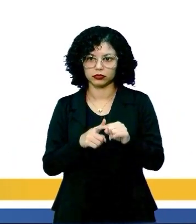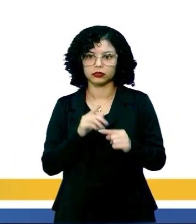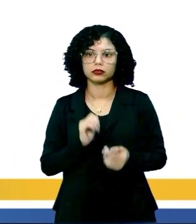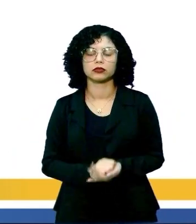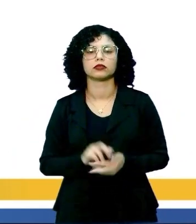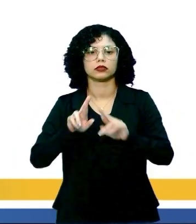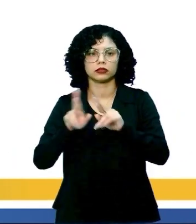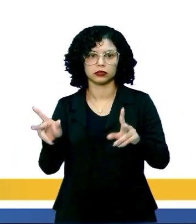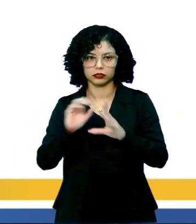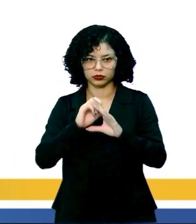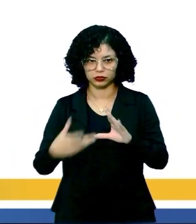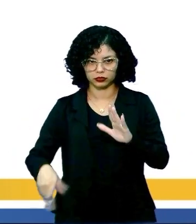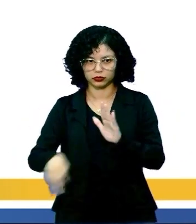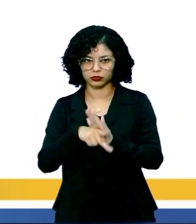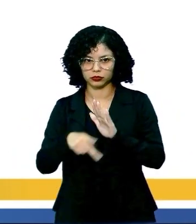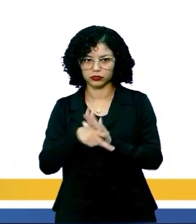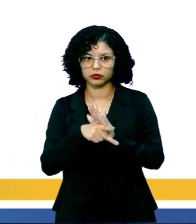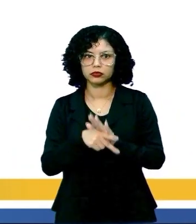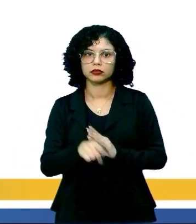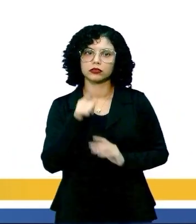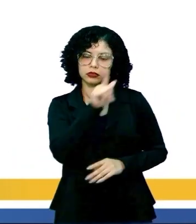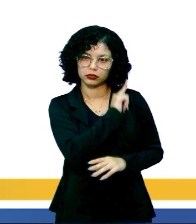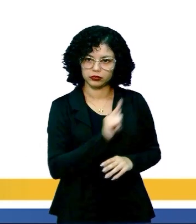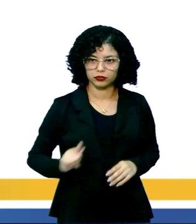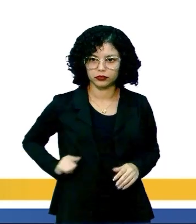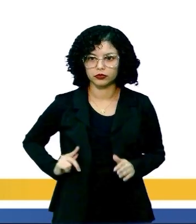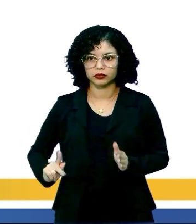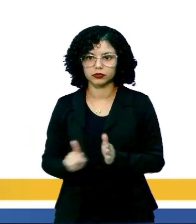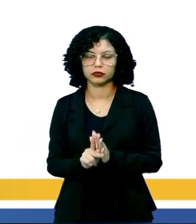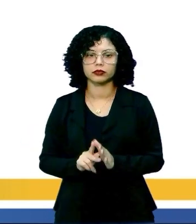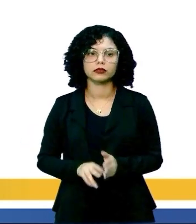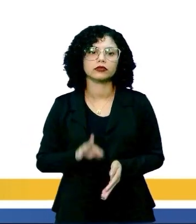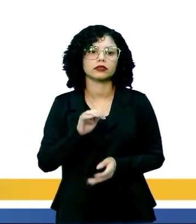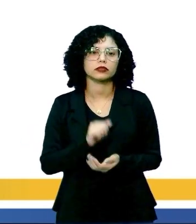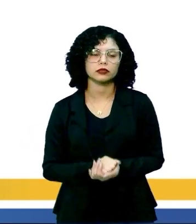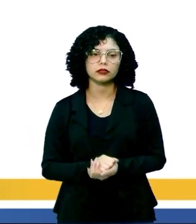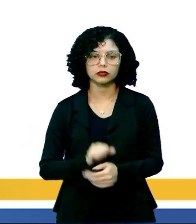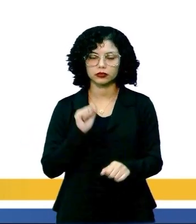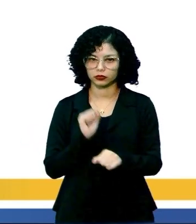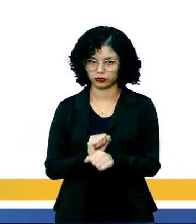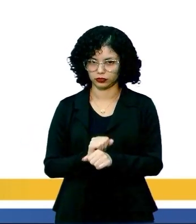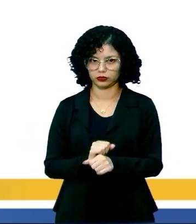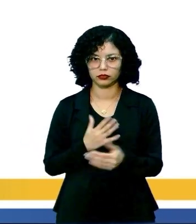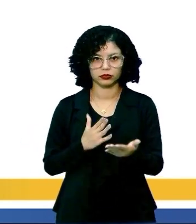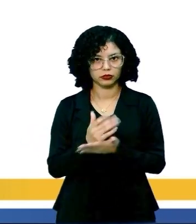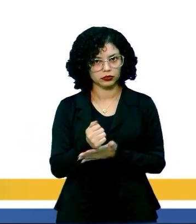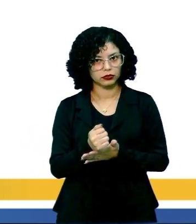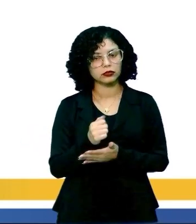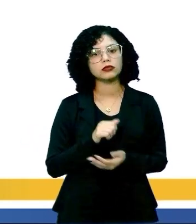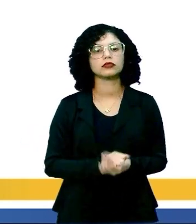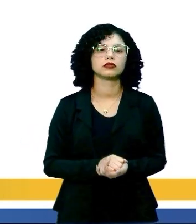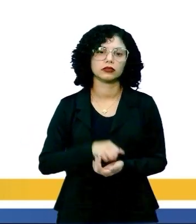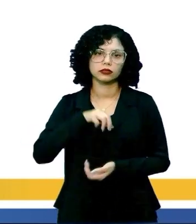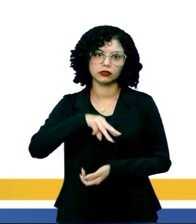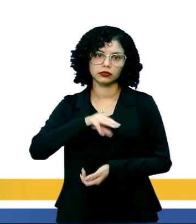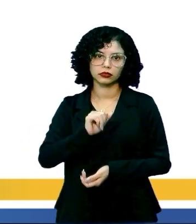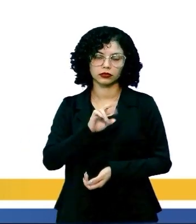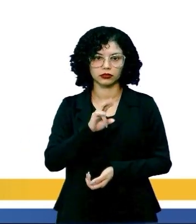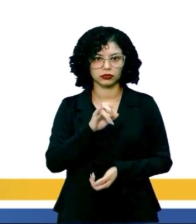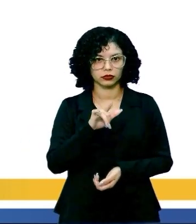são características desse governo dele. Ele acaba renunciando e quem toma o poder, então, é o